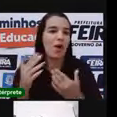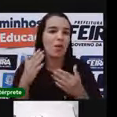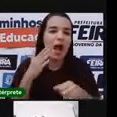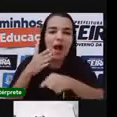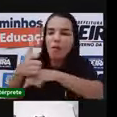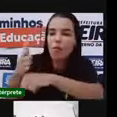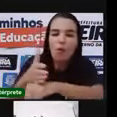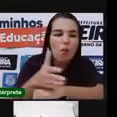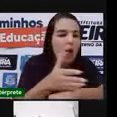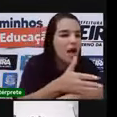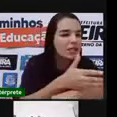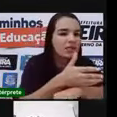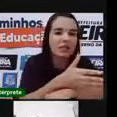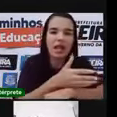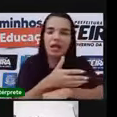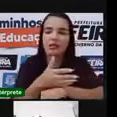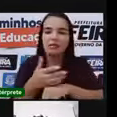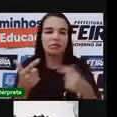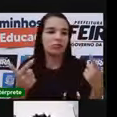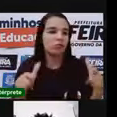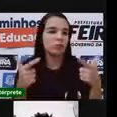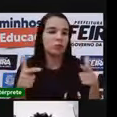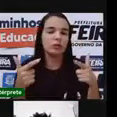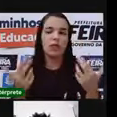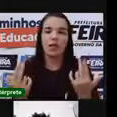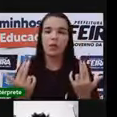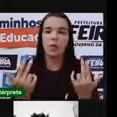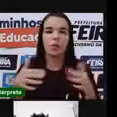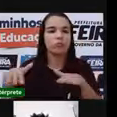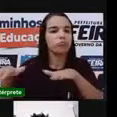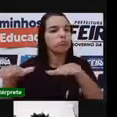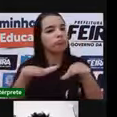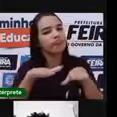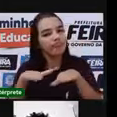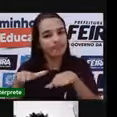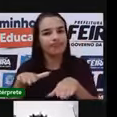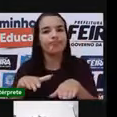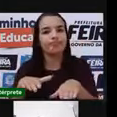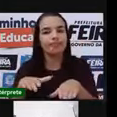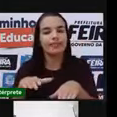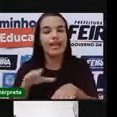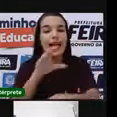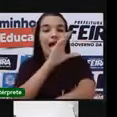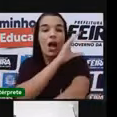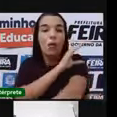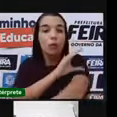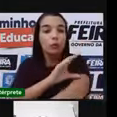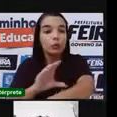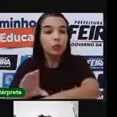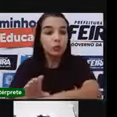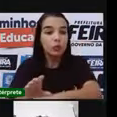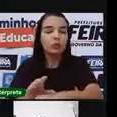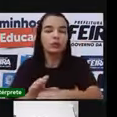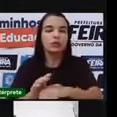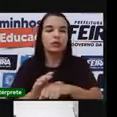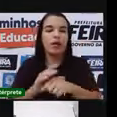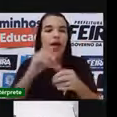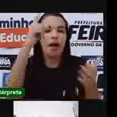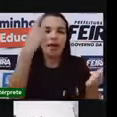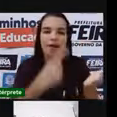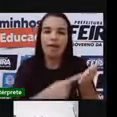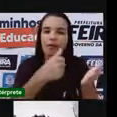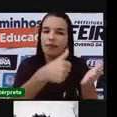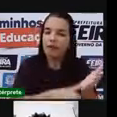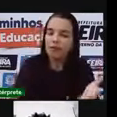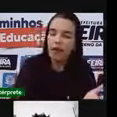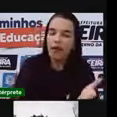o mundo, a cultura, as identidades, não é? São diferentes. Por isso a pessoa negra também é esse